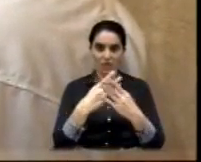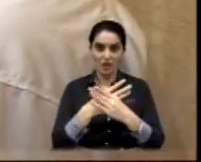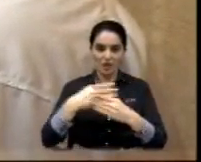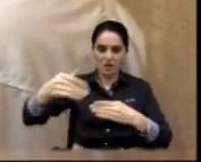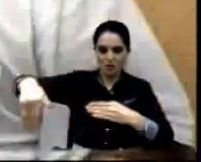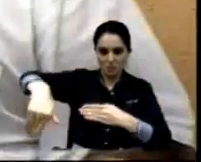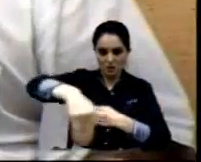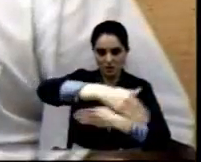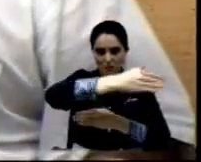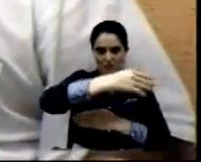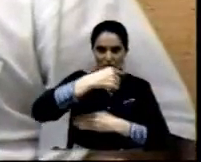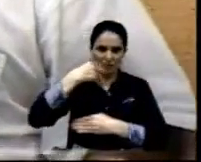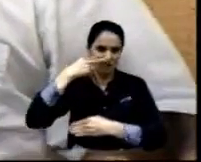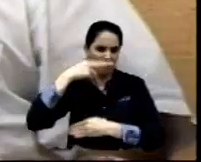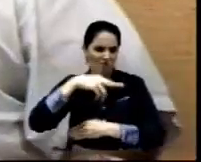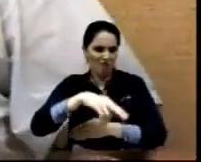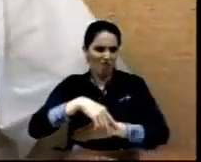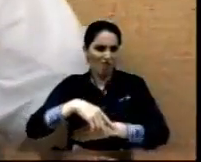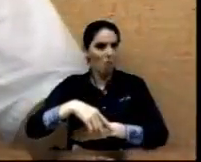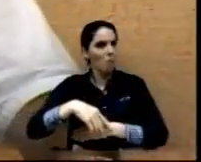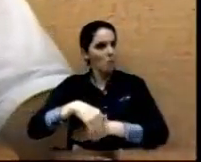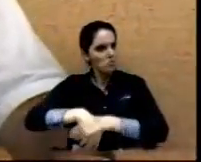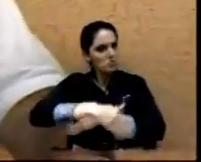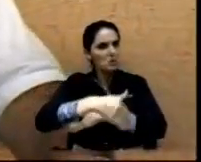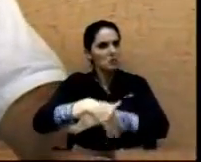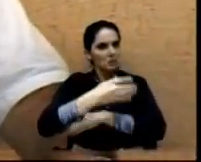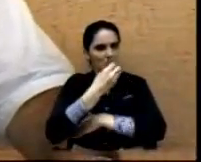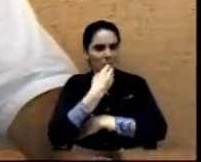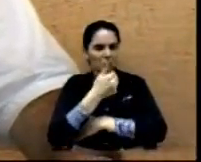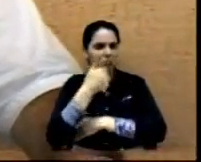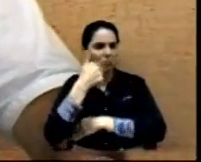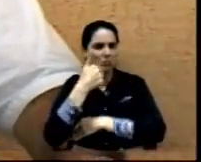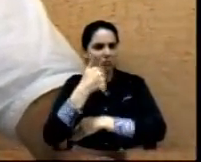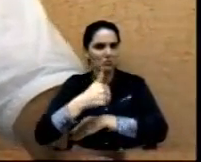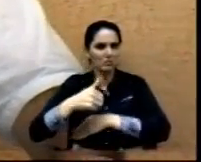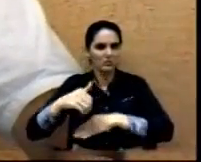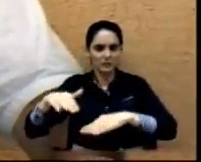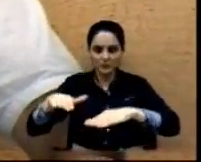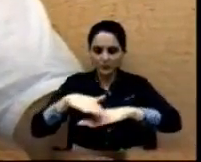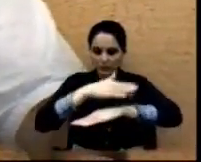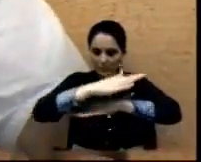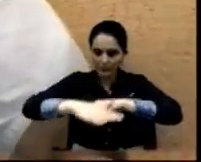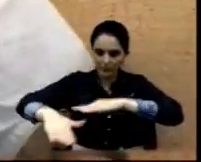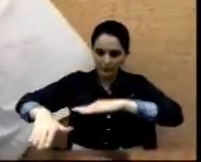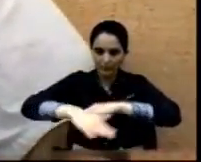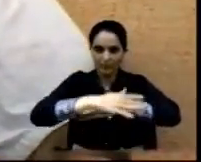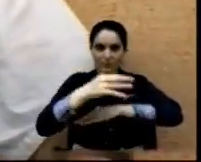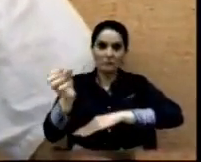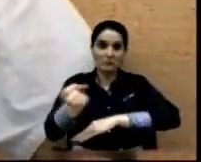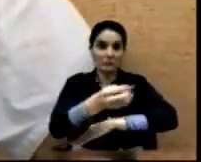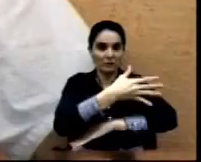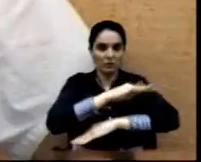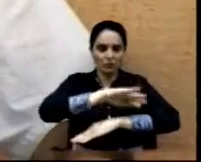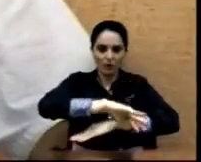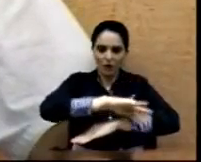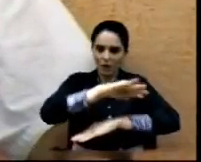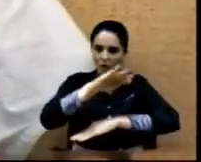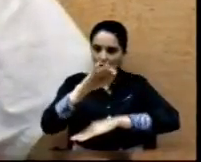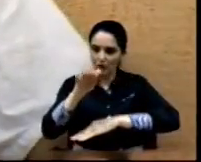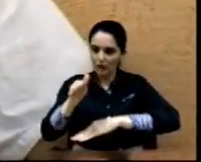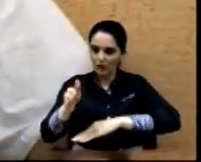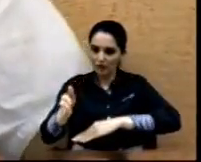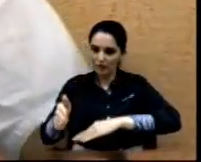a pavimentação em Limeira está uma beleza, não é? Asfalto novinho, né? Você vê até a lombada, né, para travessia